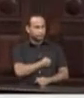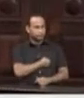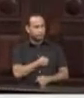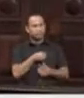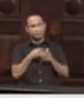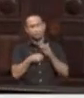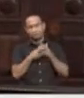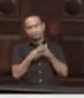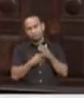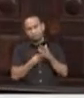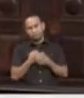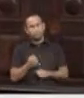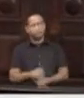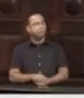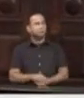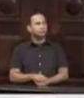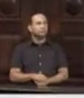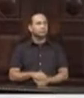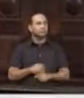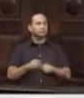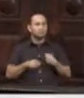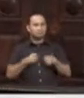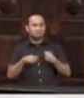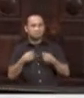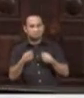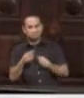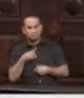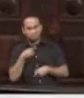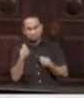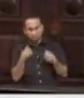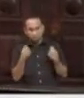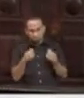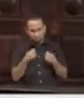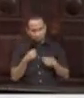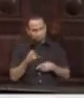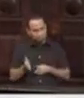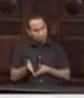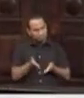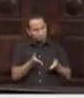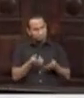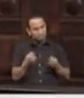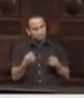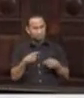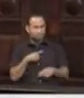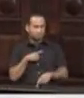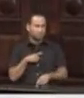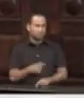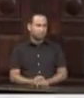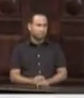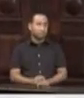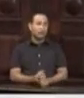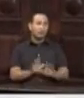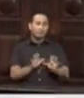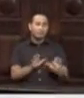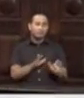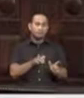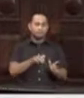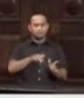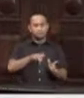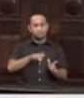setores econômicos que precisaram desses incentivos para conseguir se manter. Mas, por outro